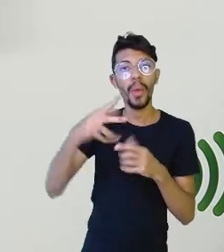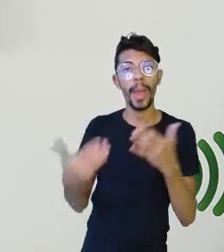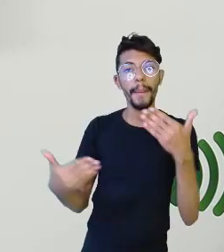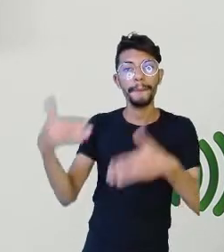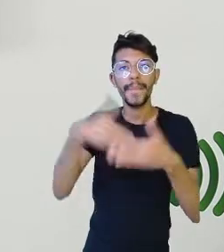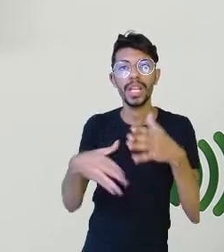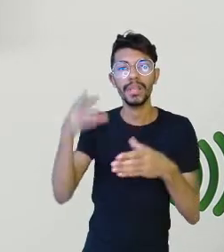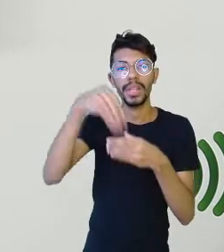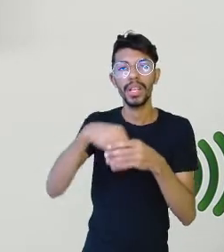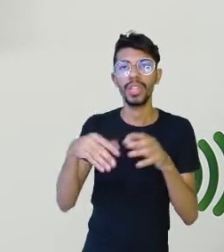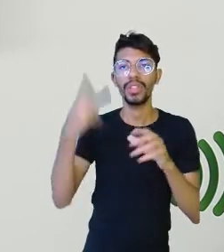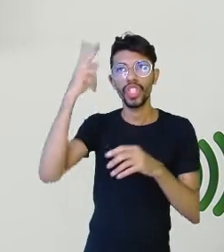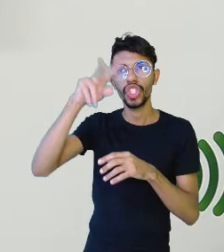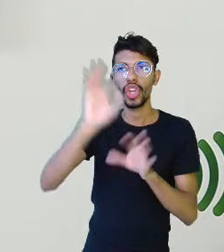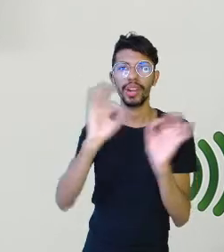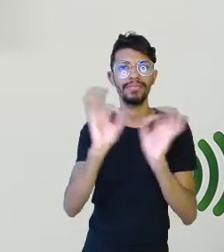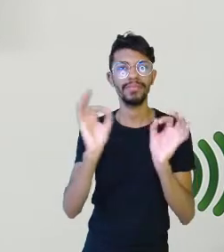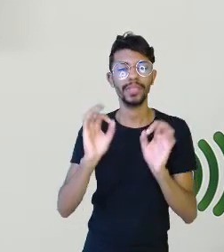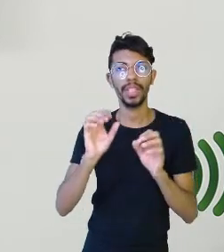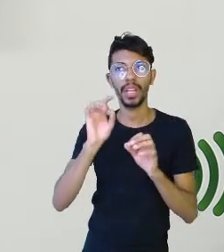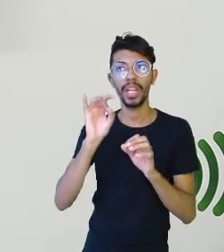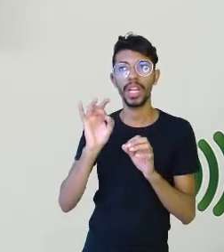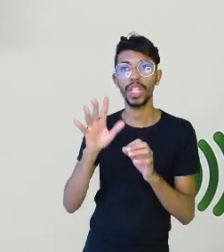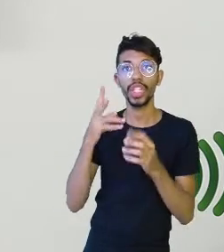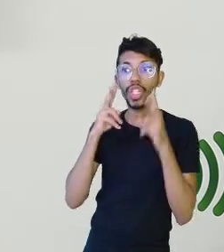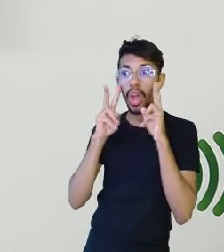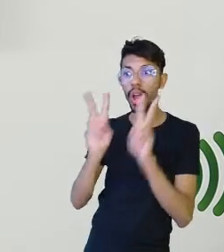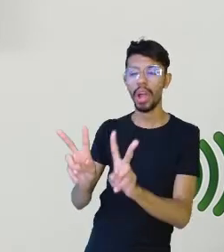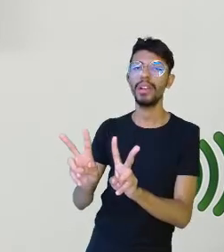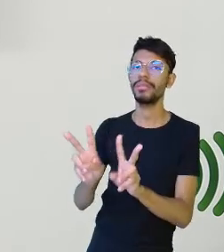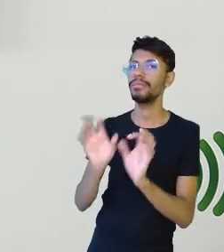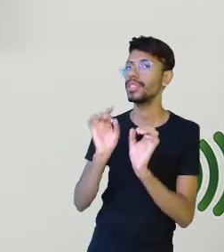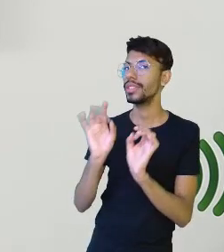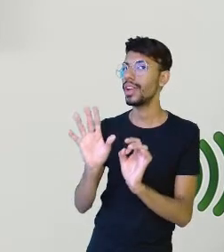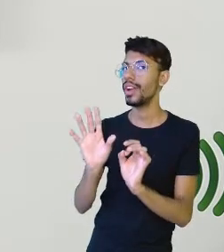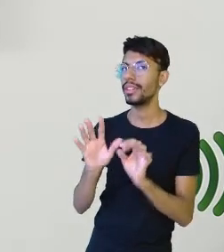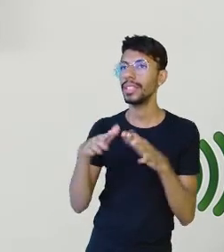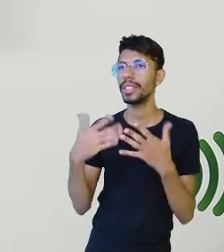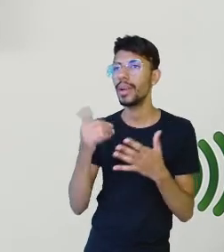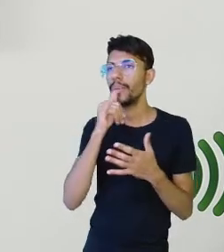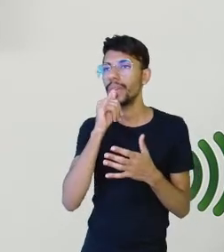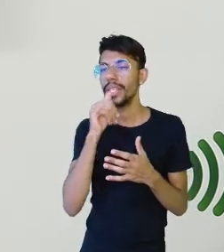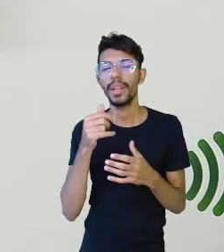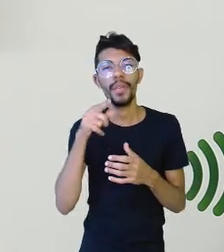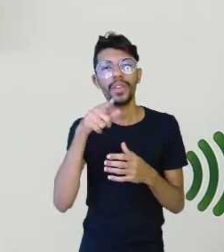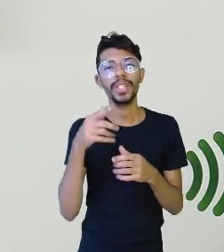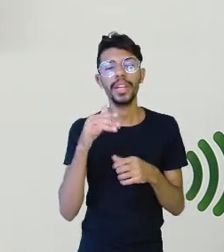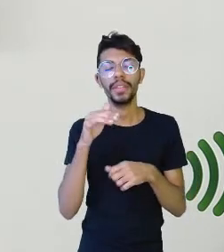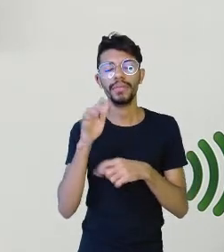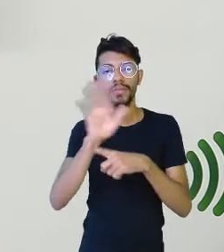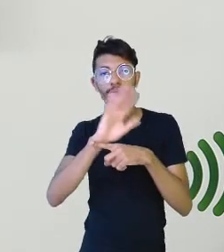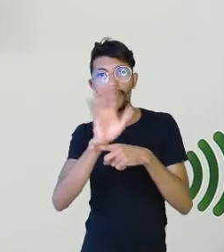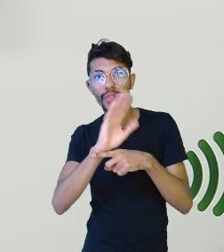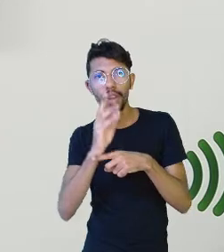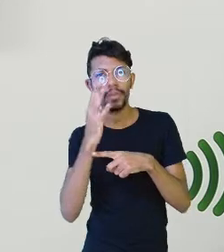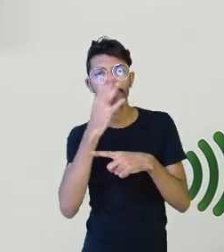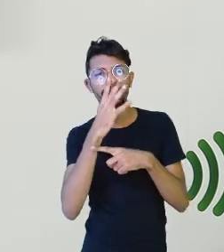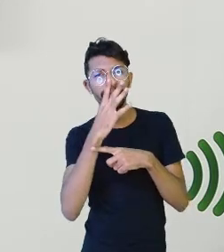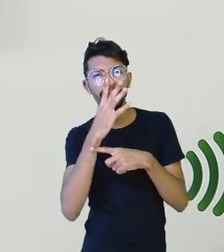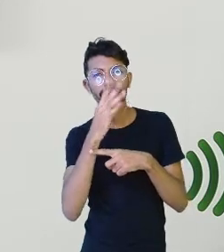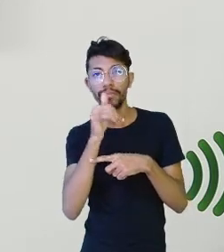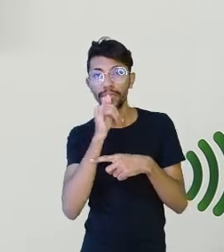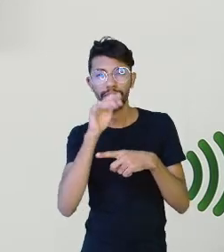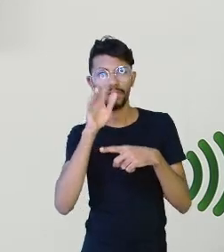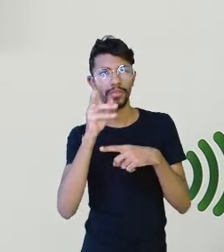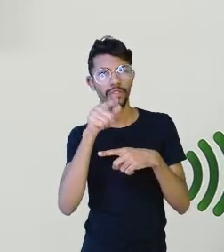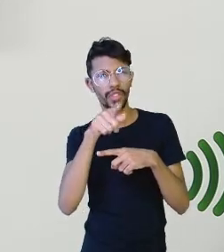se você assistir um filme, você vai chegar na escola e quer contar para a sua professora, para o seu professor. Você está ali narrando aquela